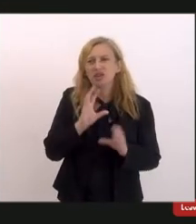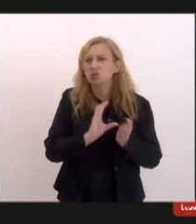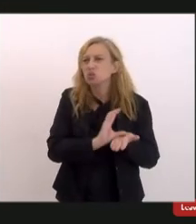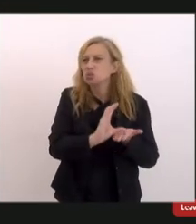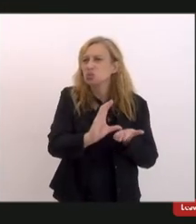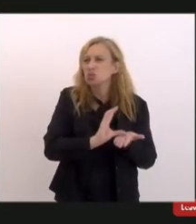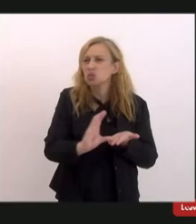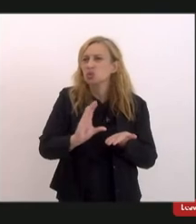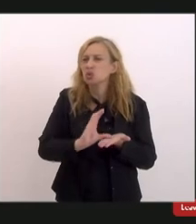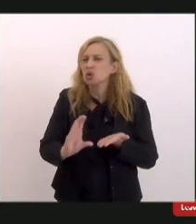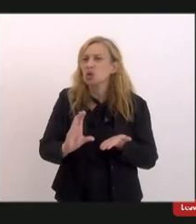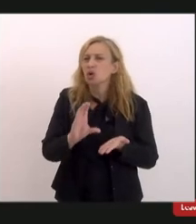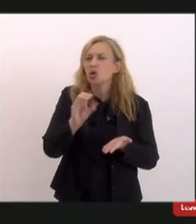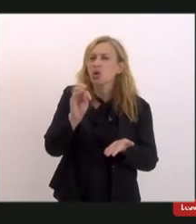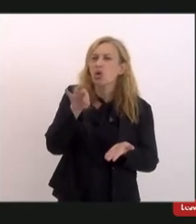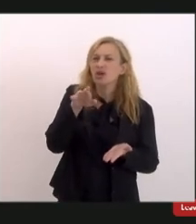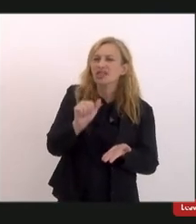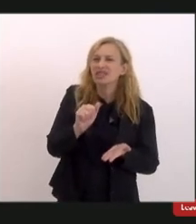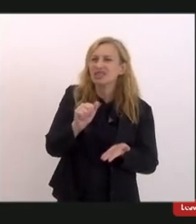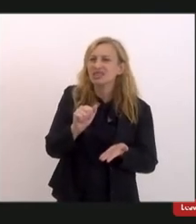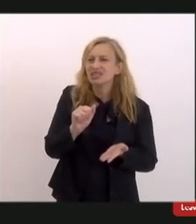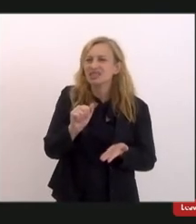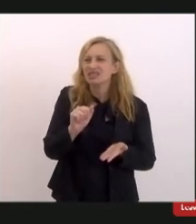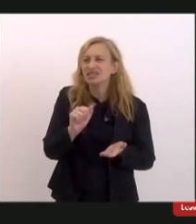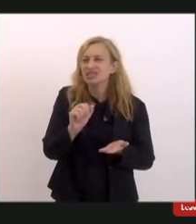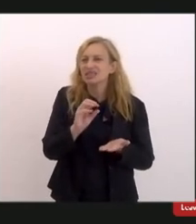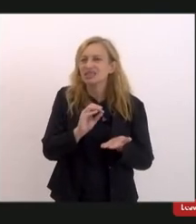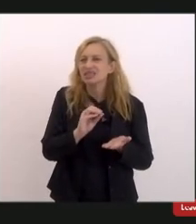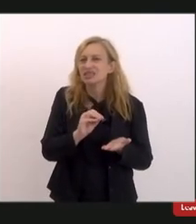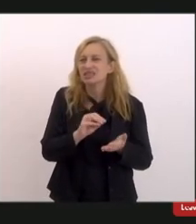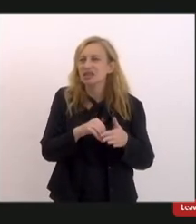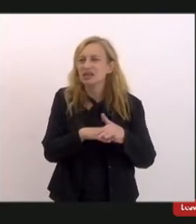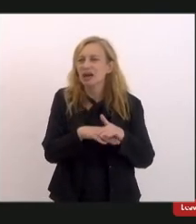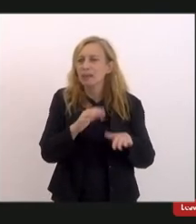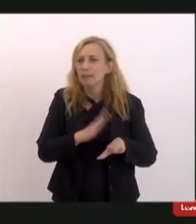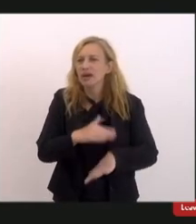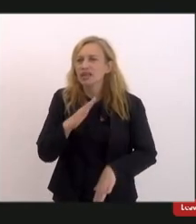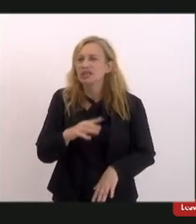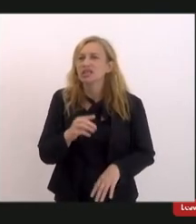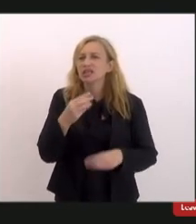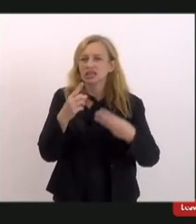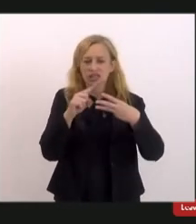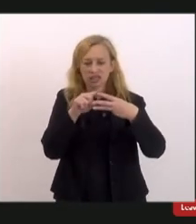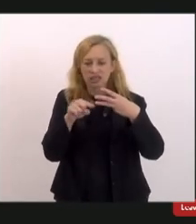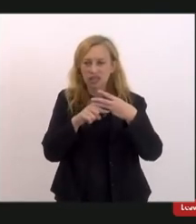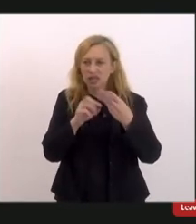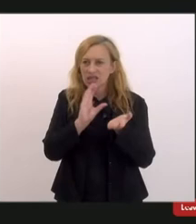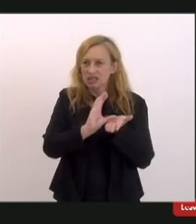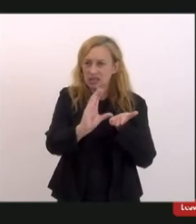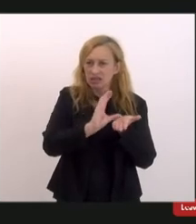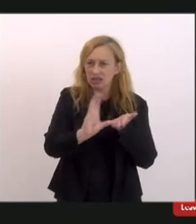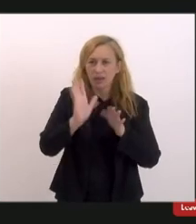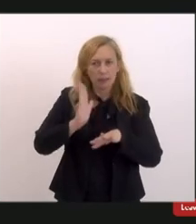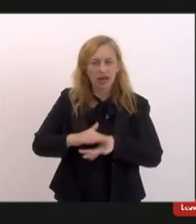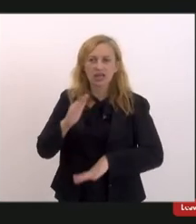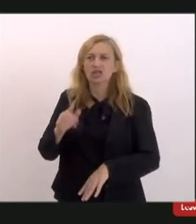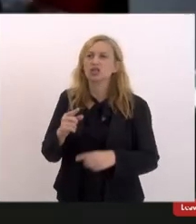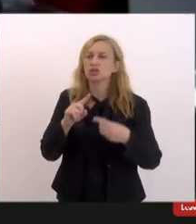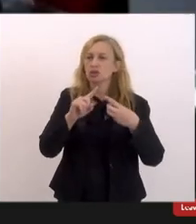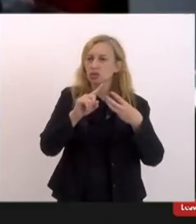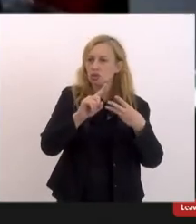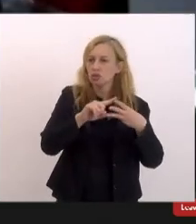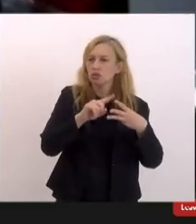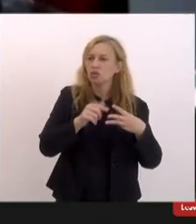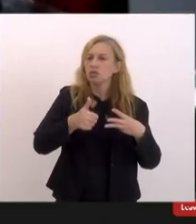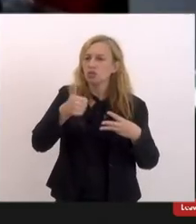falou das cotas extras, cortou. Foram disponibilizadas três cotas extras. Uma para o início